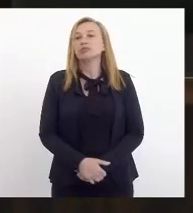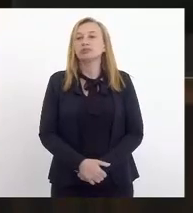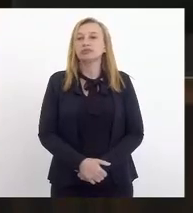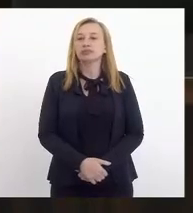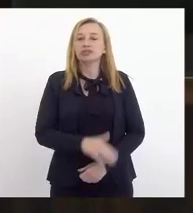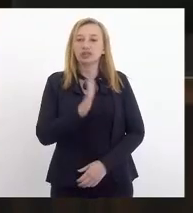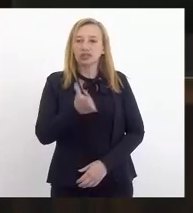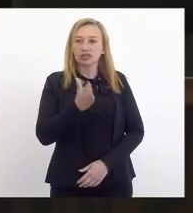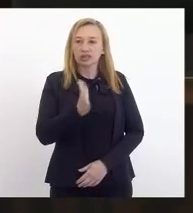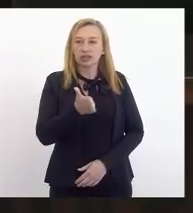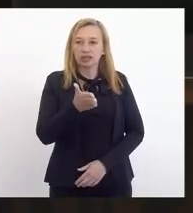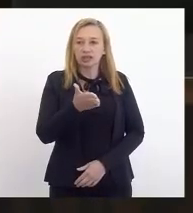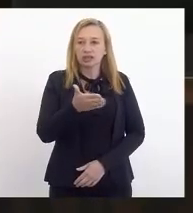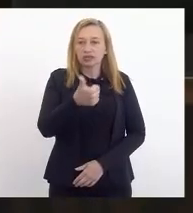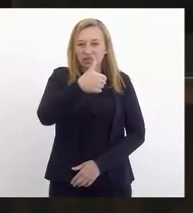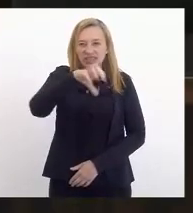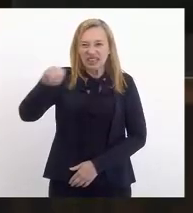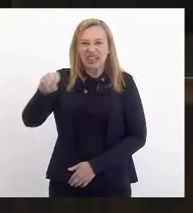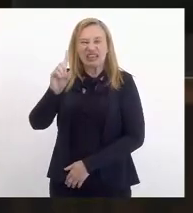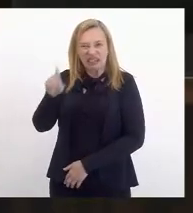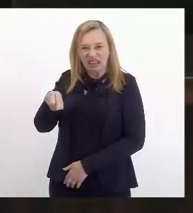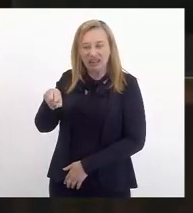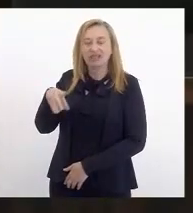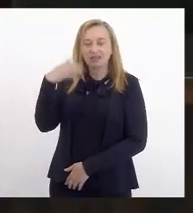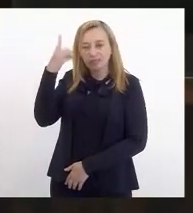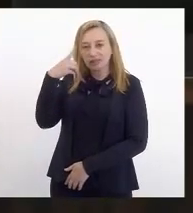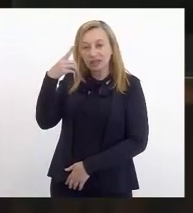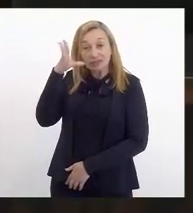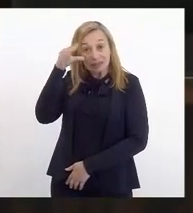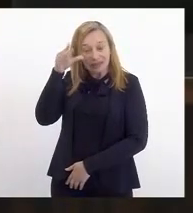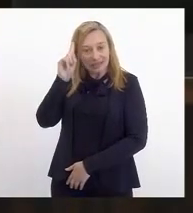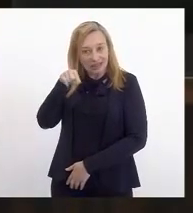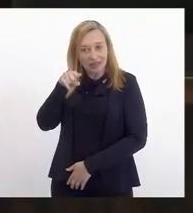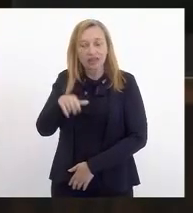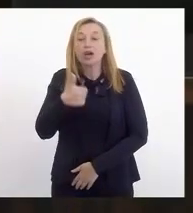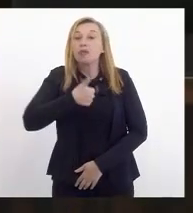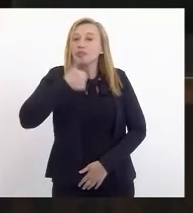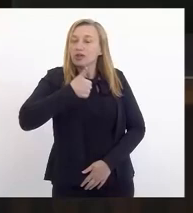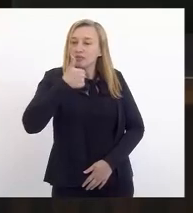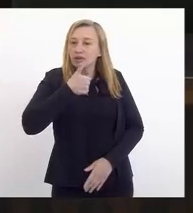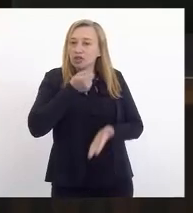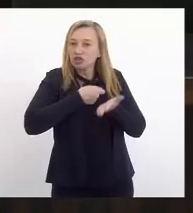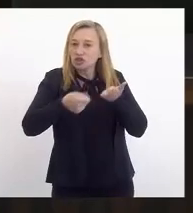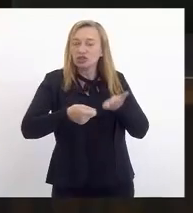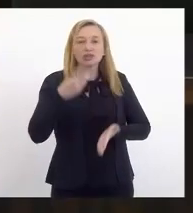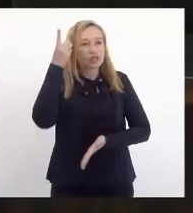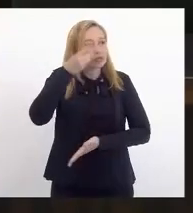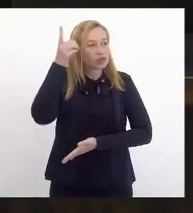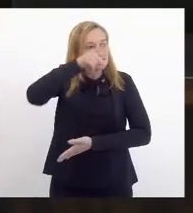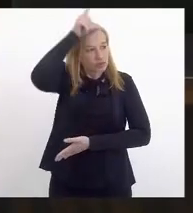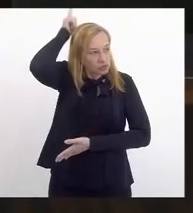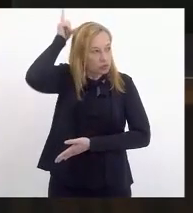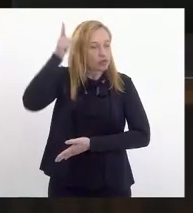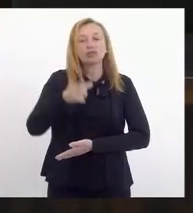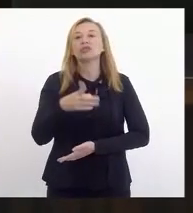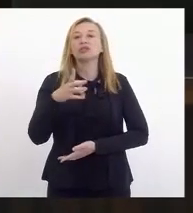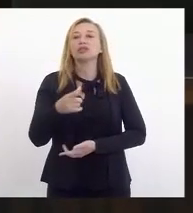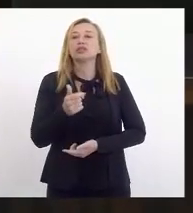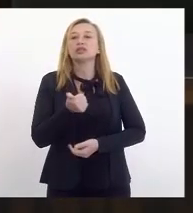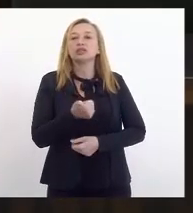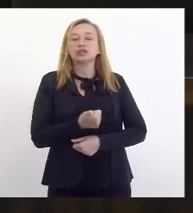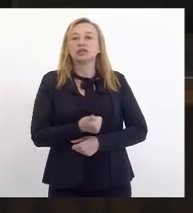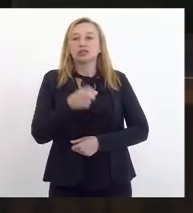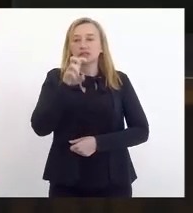temos 100 sessões, né, deputado? Interessante. Primeiro orador inscrito é o nobre deputado Luiz Paulo. Vossa Excelência